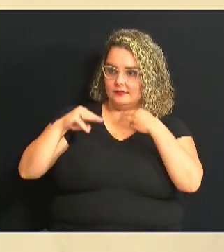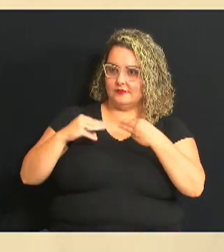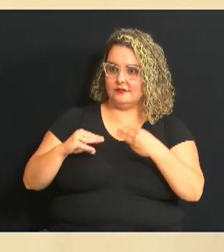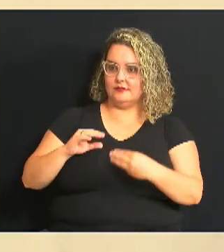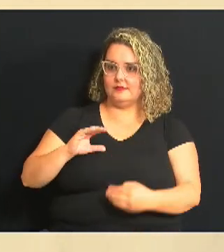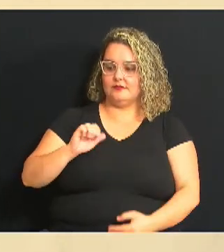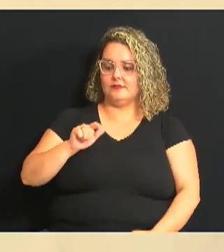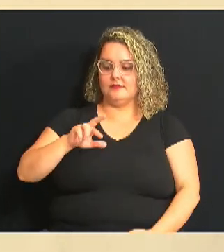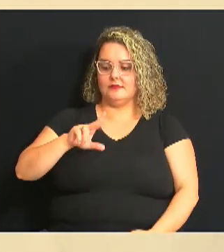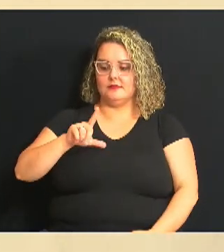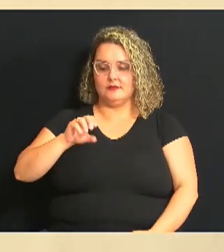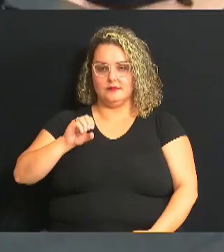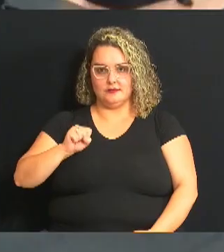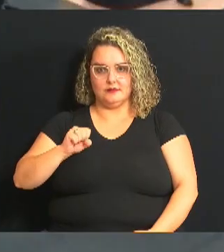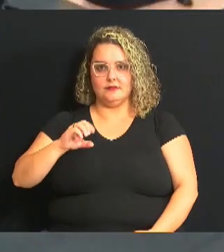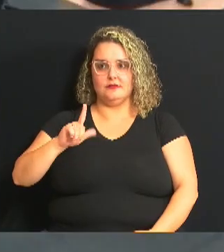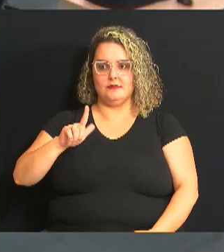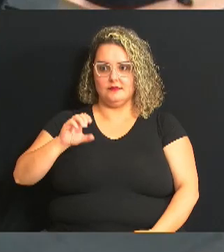Carlos Gomes.